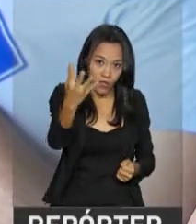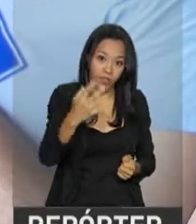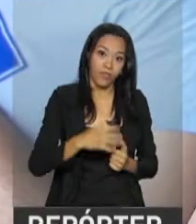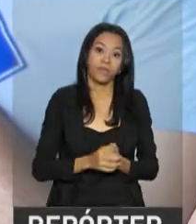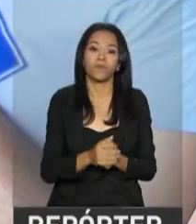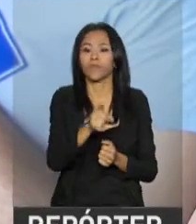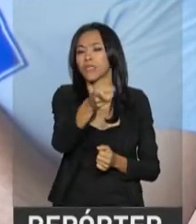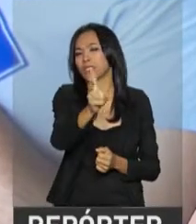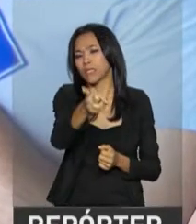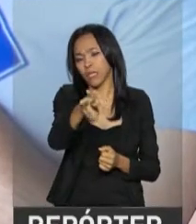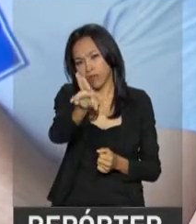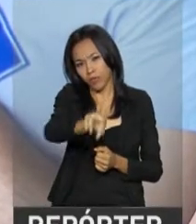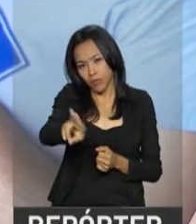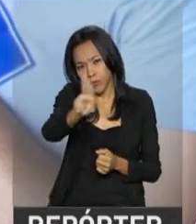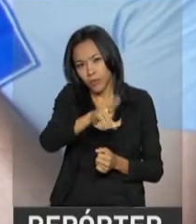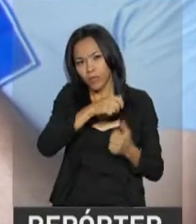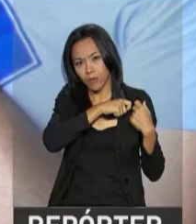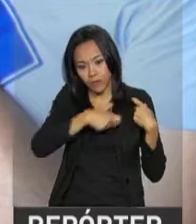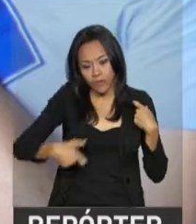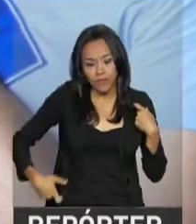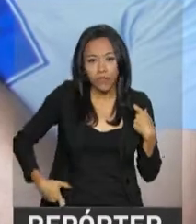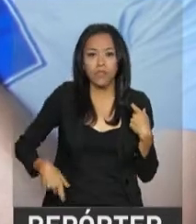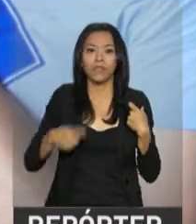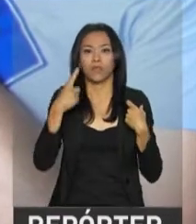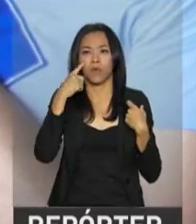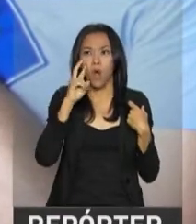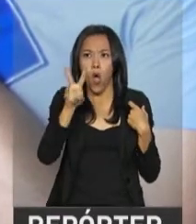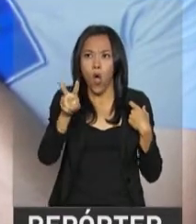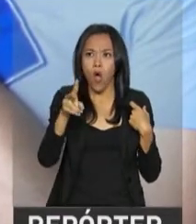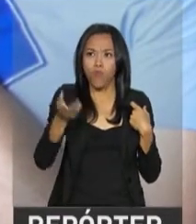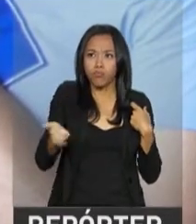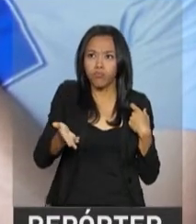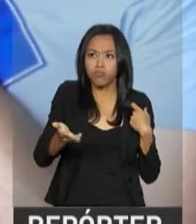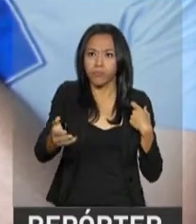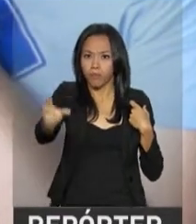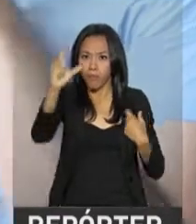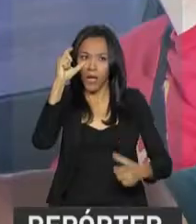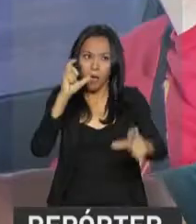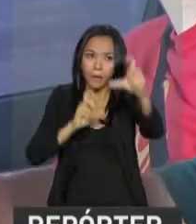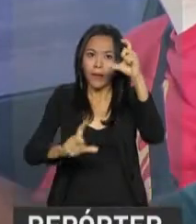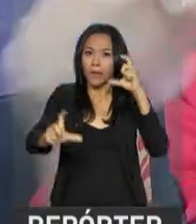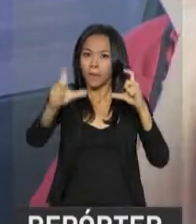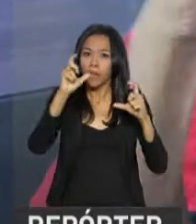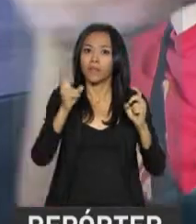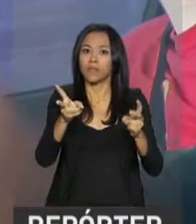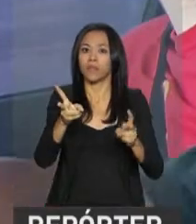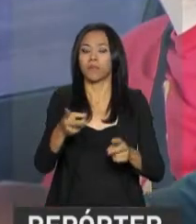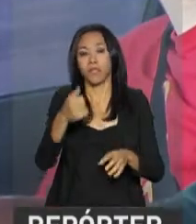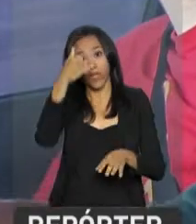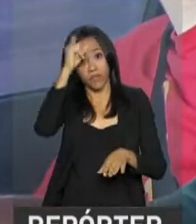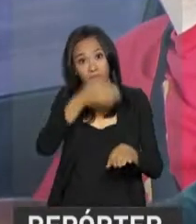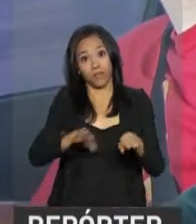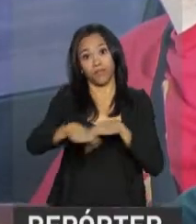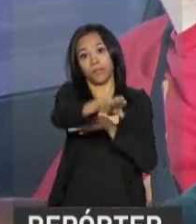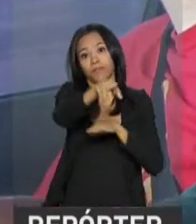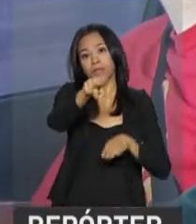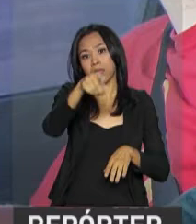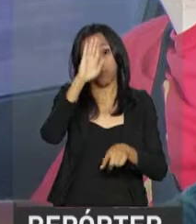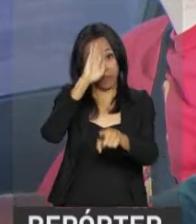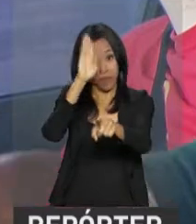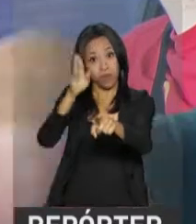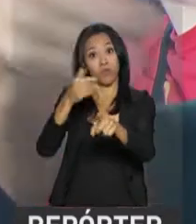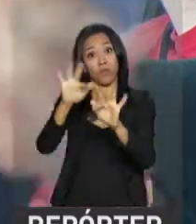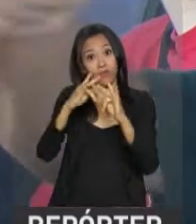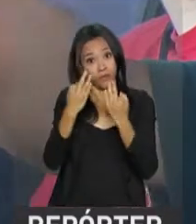usar o cinto andar na velocidade da via não fazer ultrapassagem indevida principalmente com a família na áea o